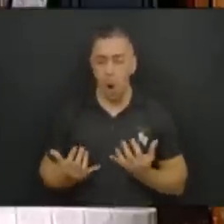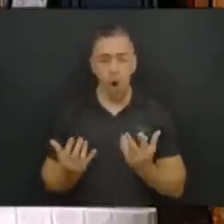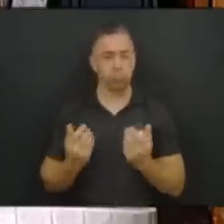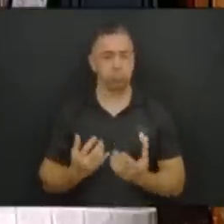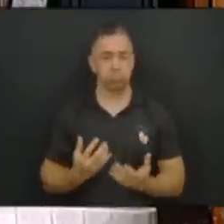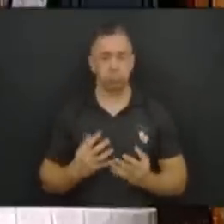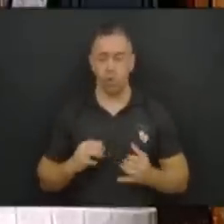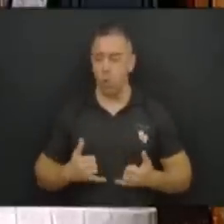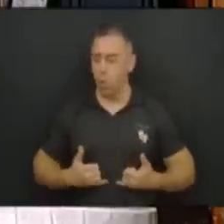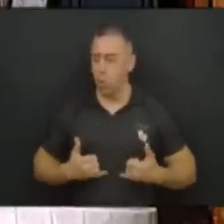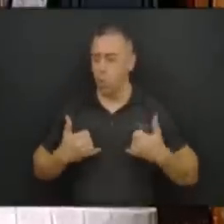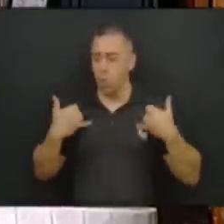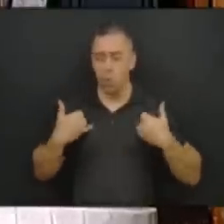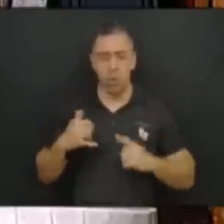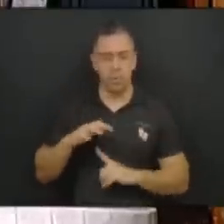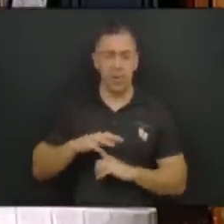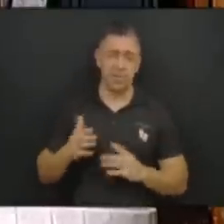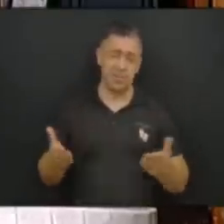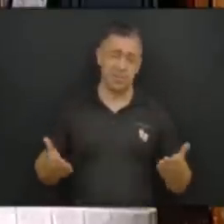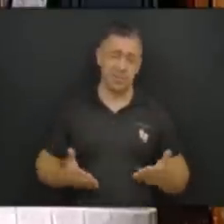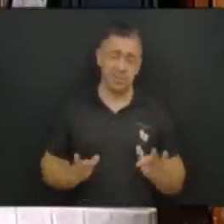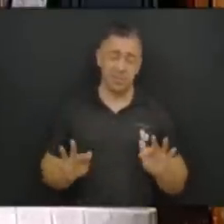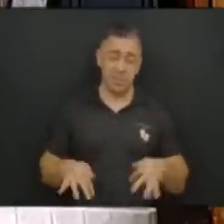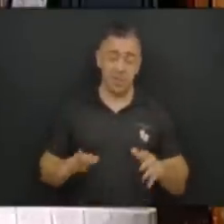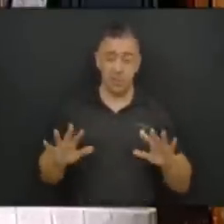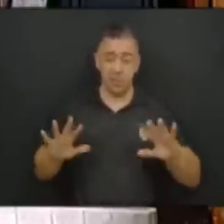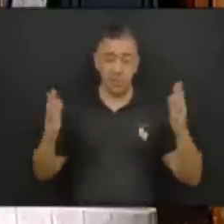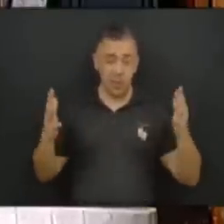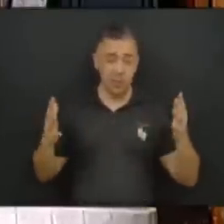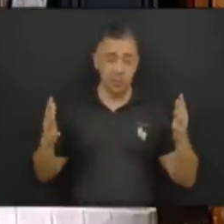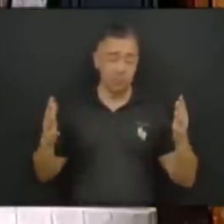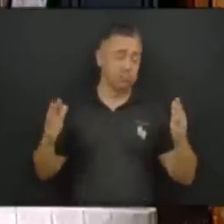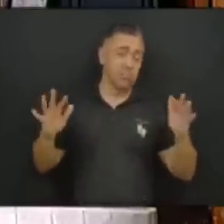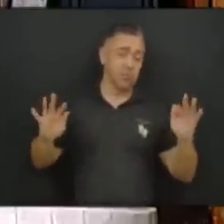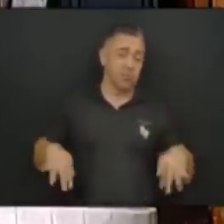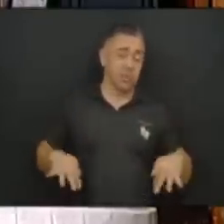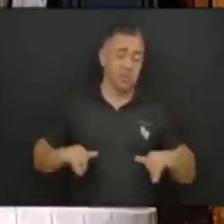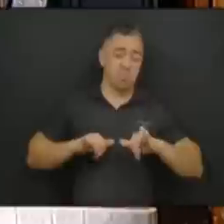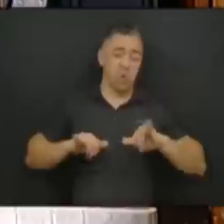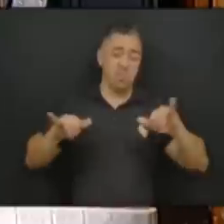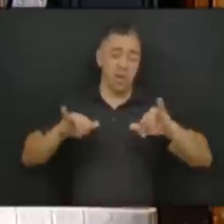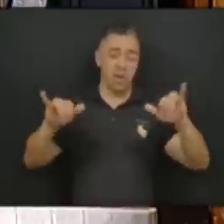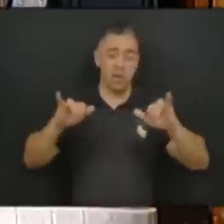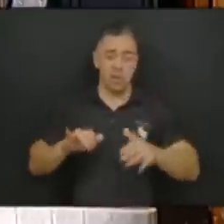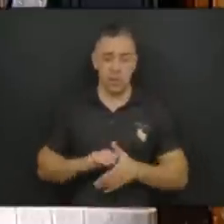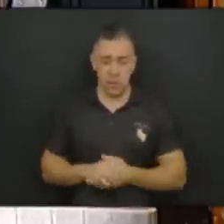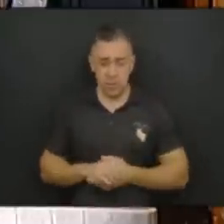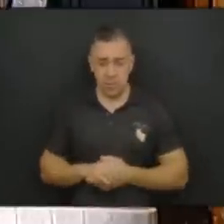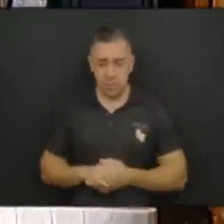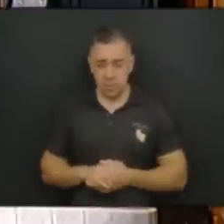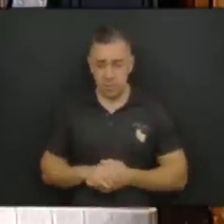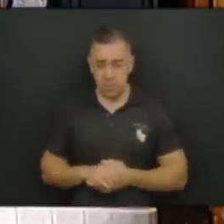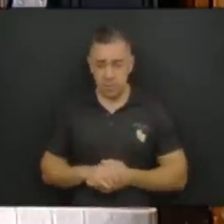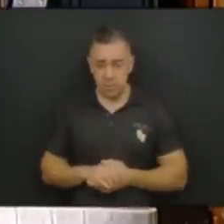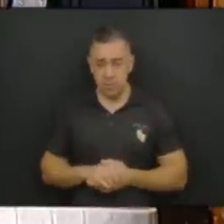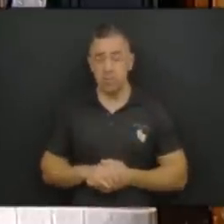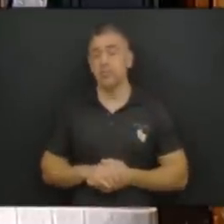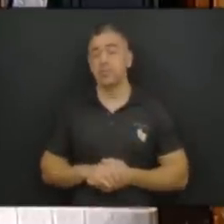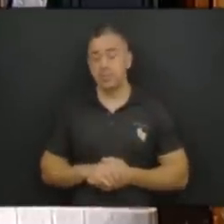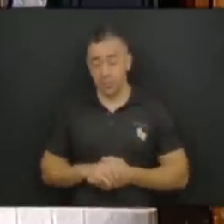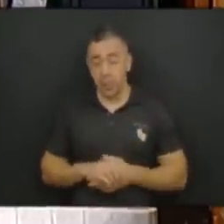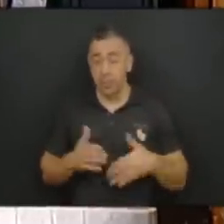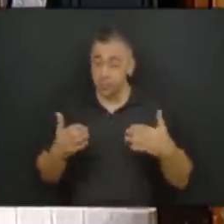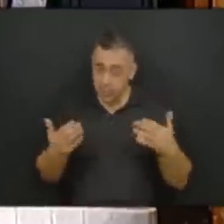paranaenses hoje se encerra na festa e se encerra na propaganda Oi Março como